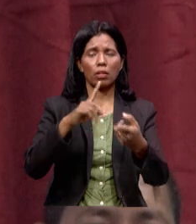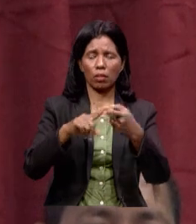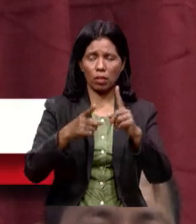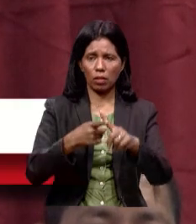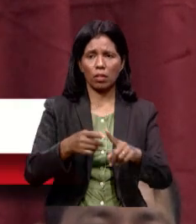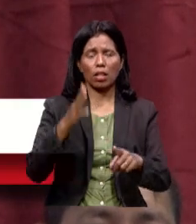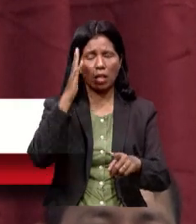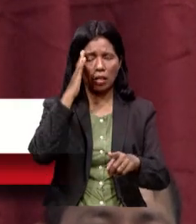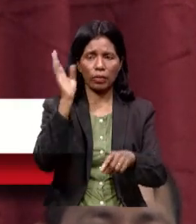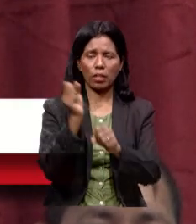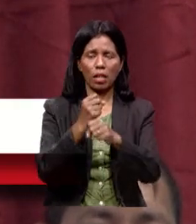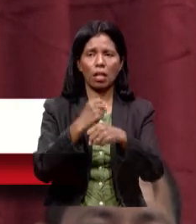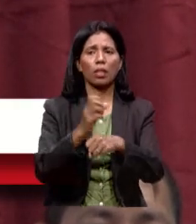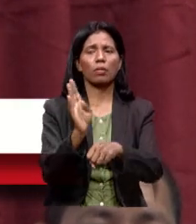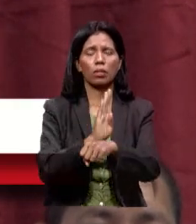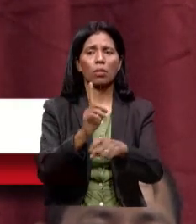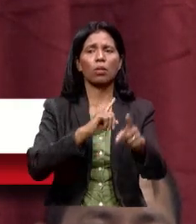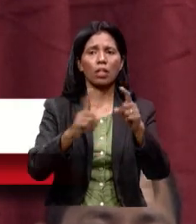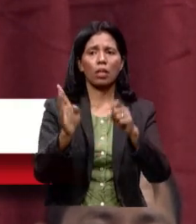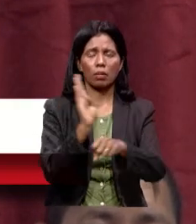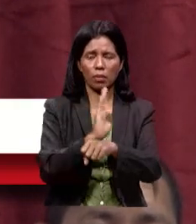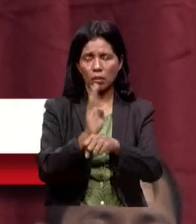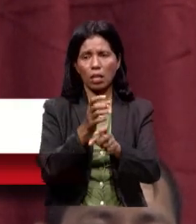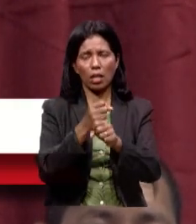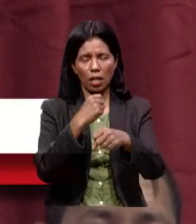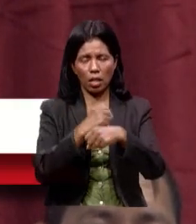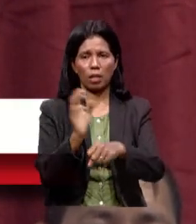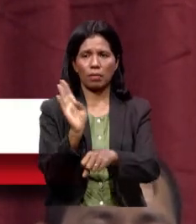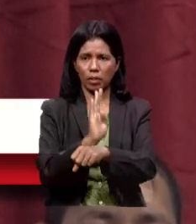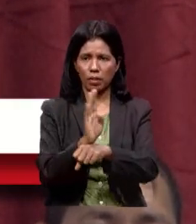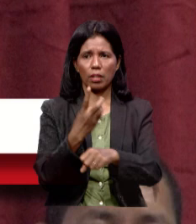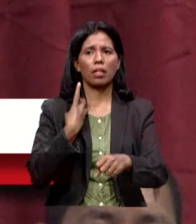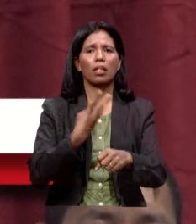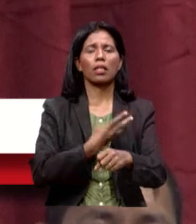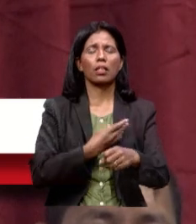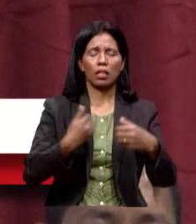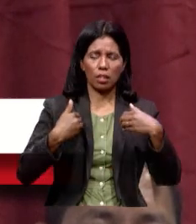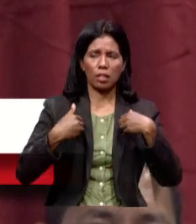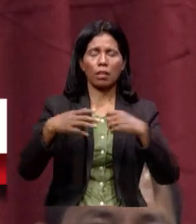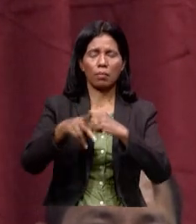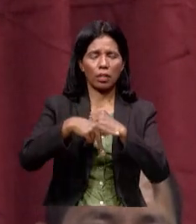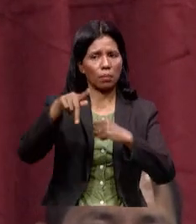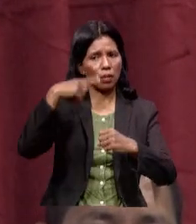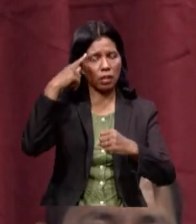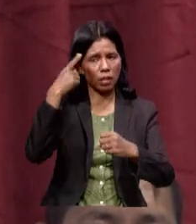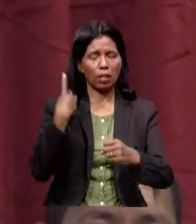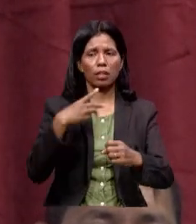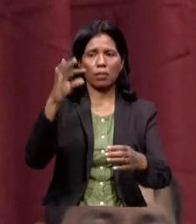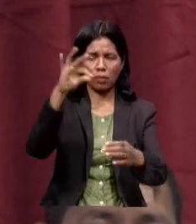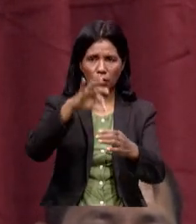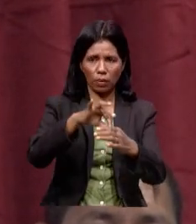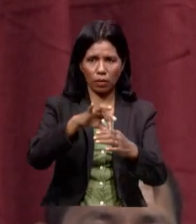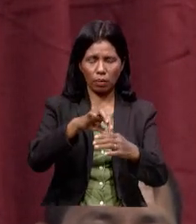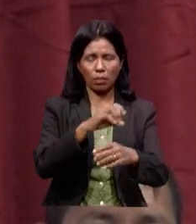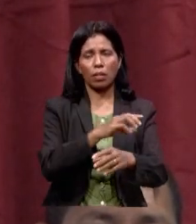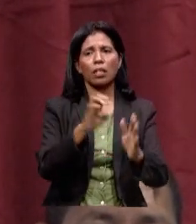Hanoi negócio, kulia negócio, halo negócio. Kita ini dekat ni partido politik, ulorong vota itu vota, balu